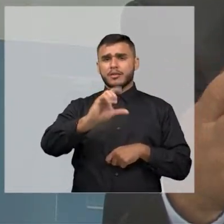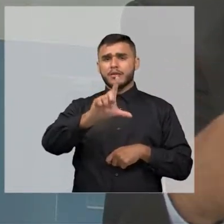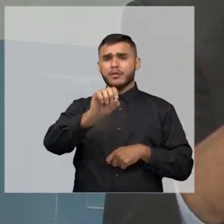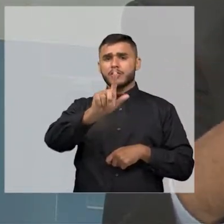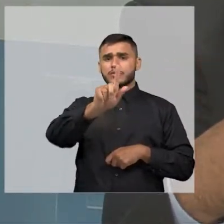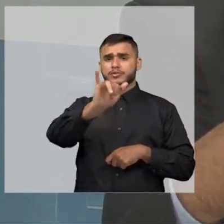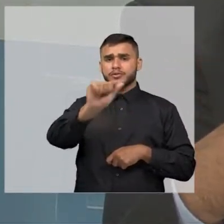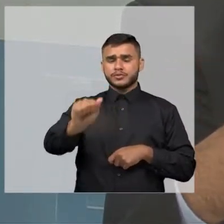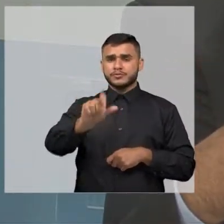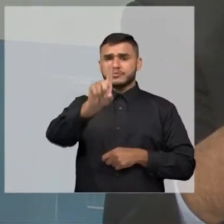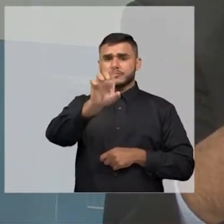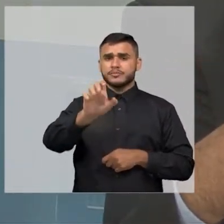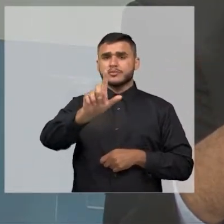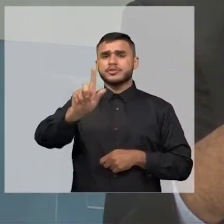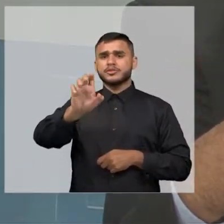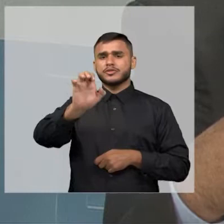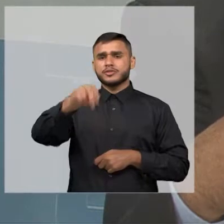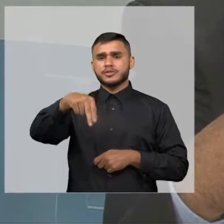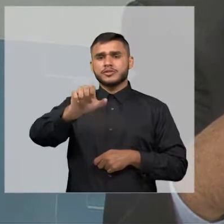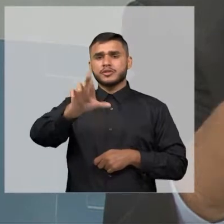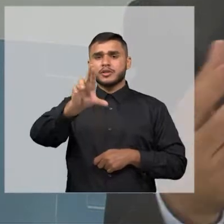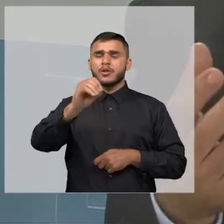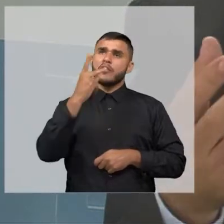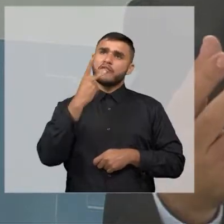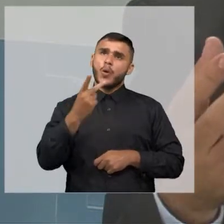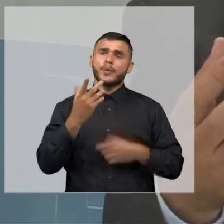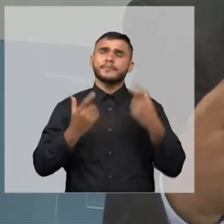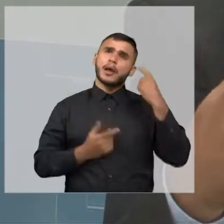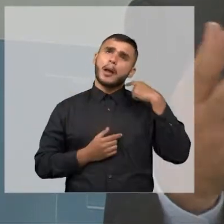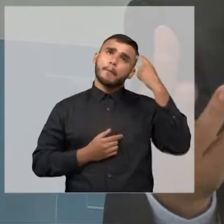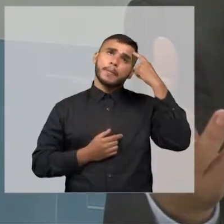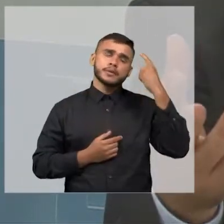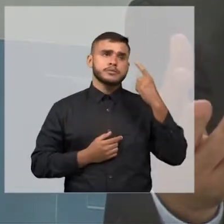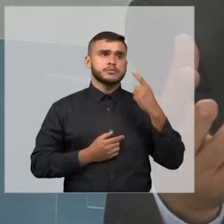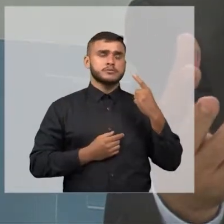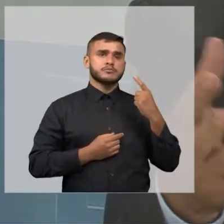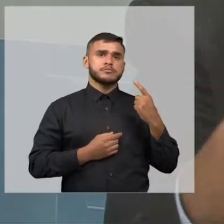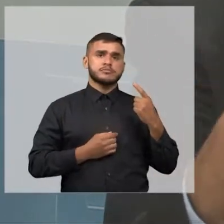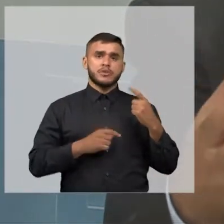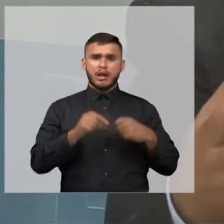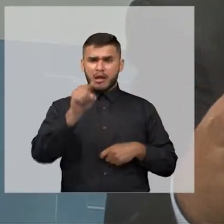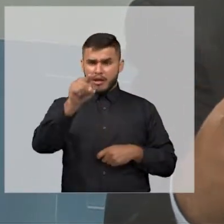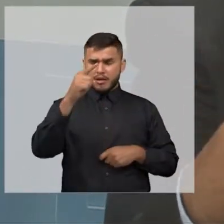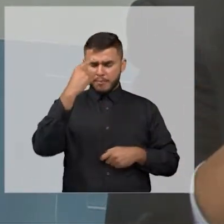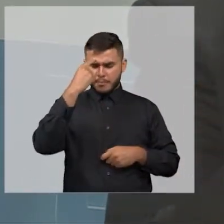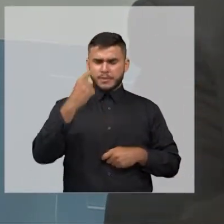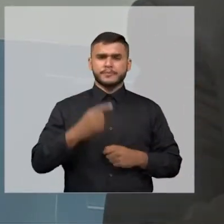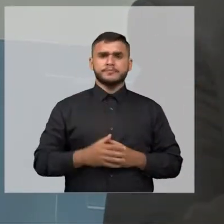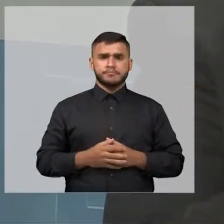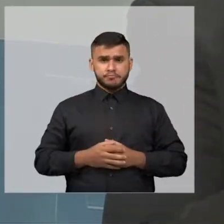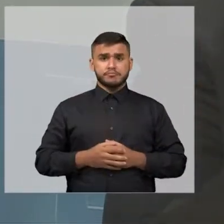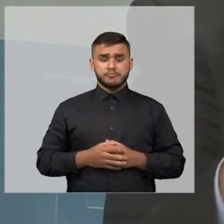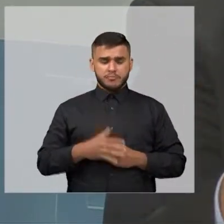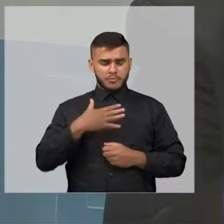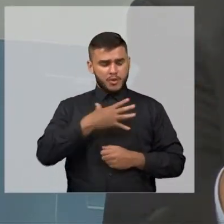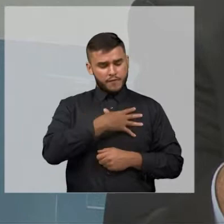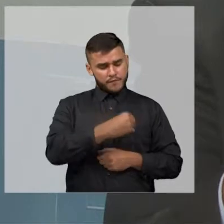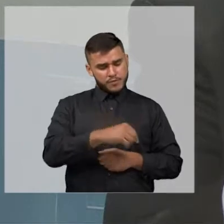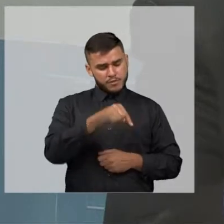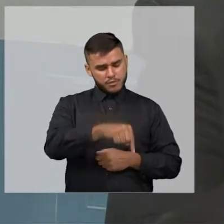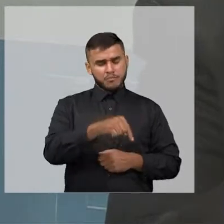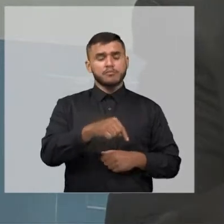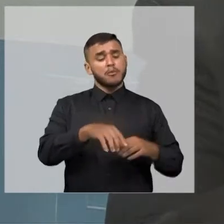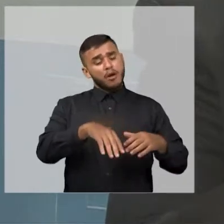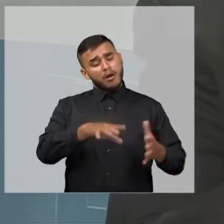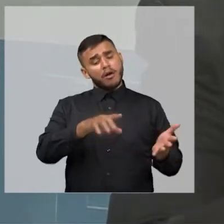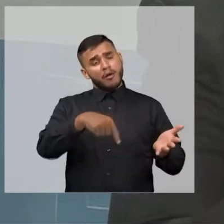que soltou que o pai, você imagina uma pessoa que não tem formação, saber que o pai vai mandar a filha para a